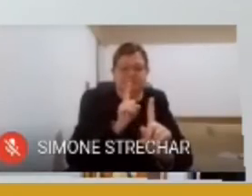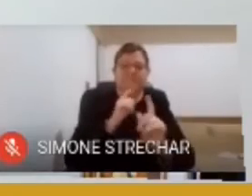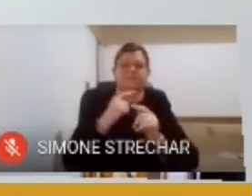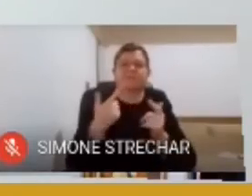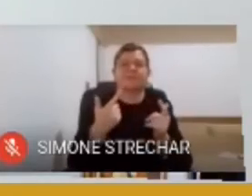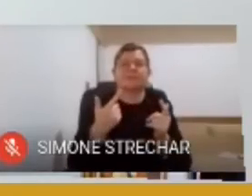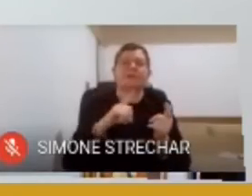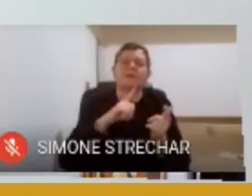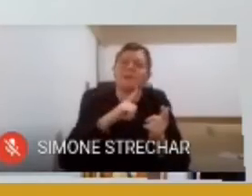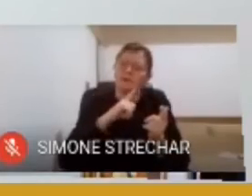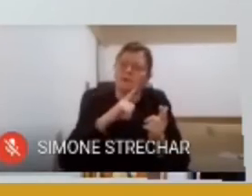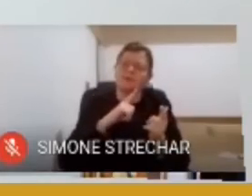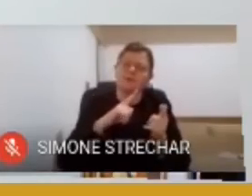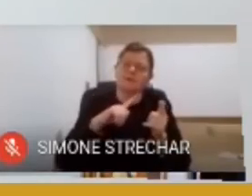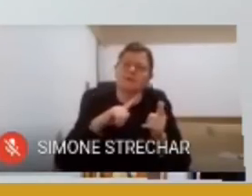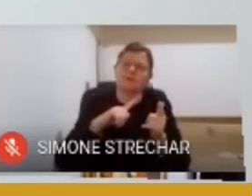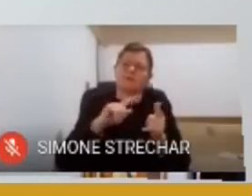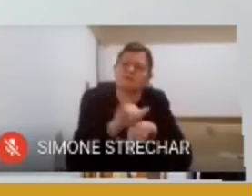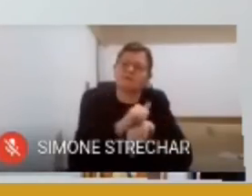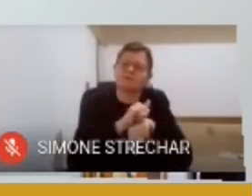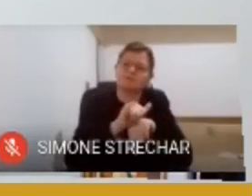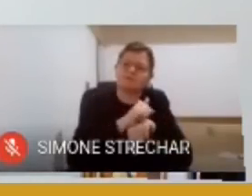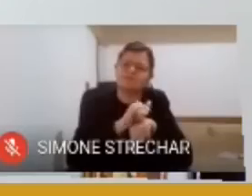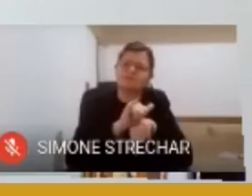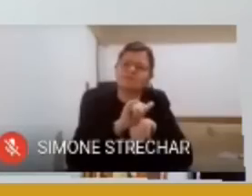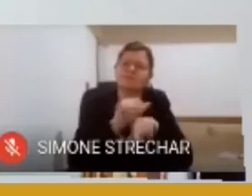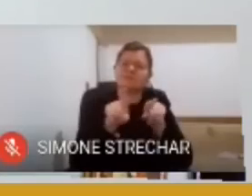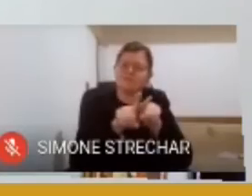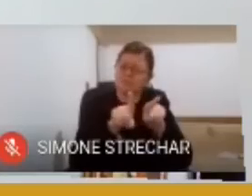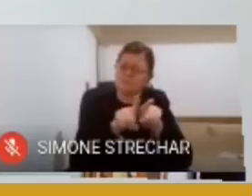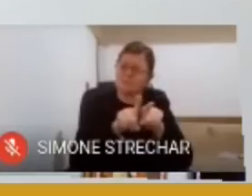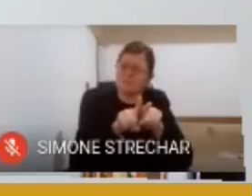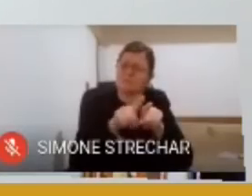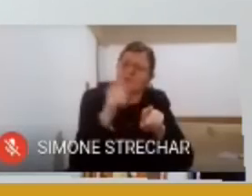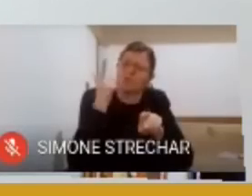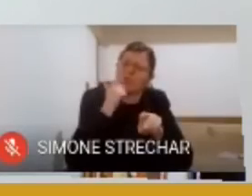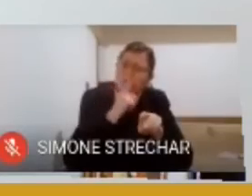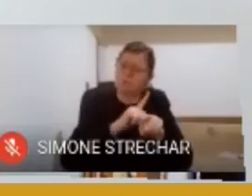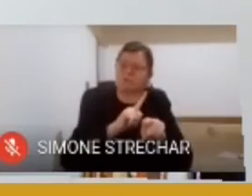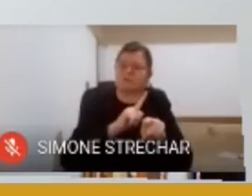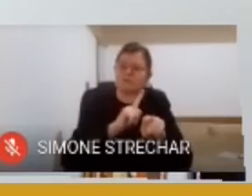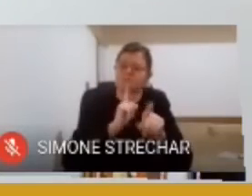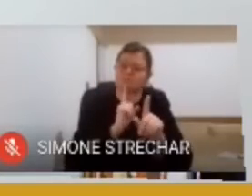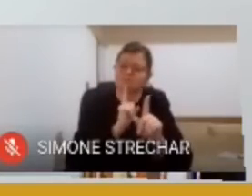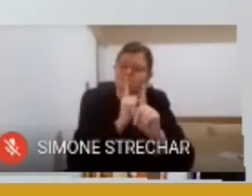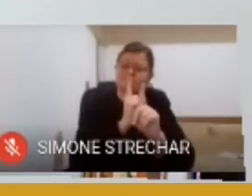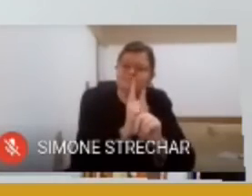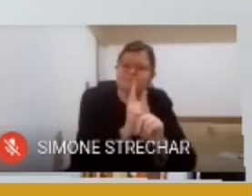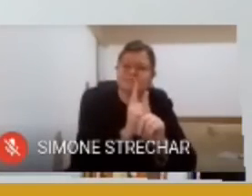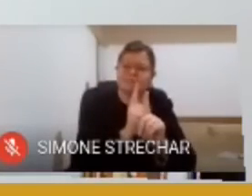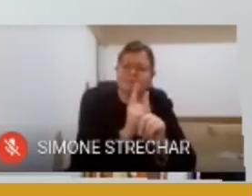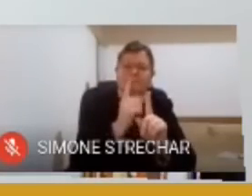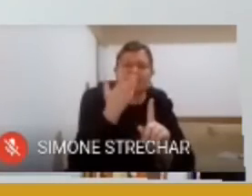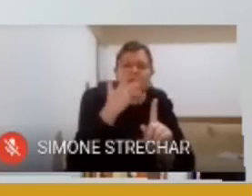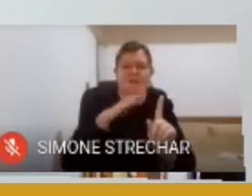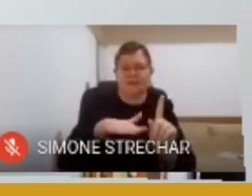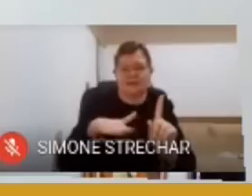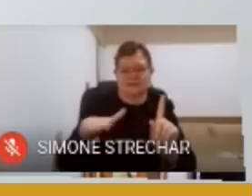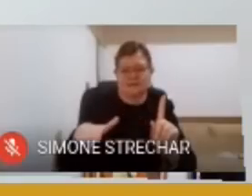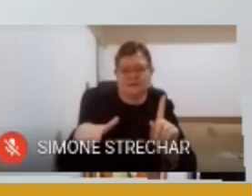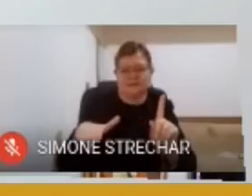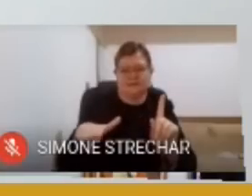Muito próximo. Nós teremos ainda uma movimentação, eu imagino, de um distanciamento, né,